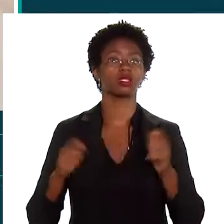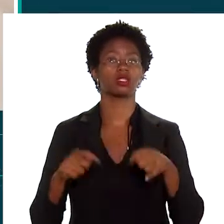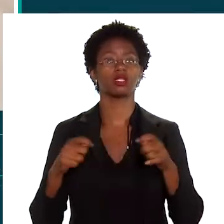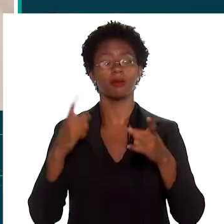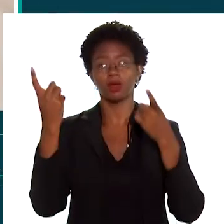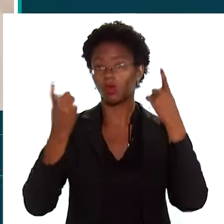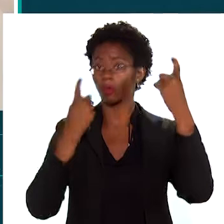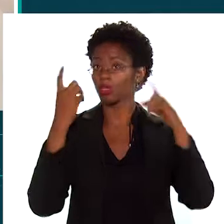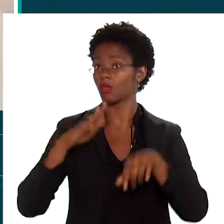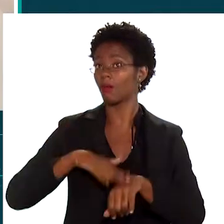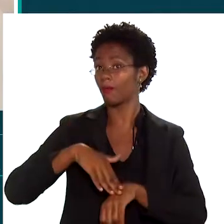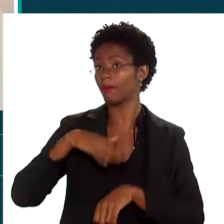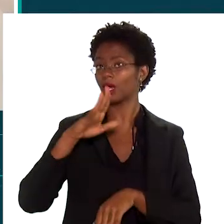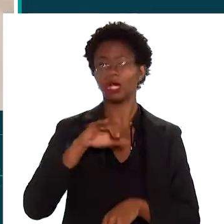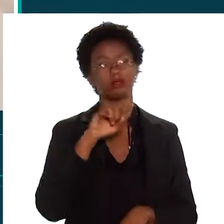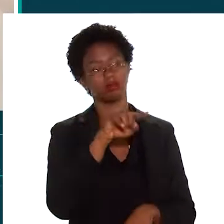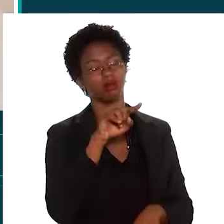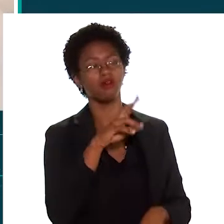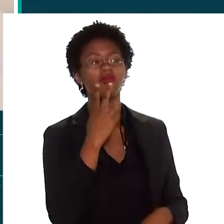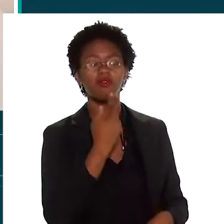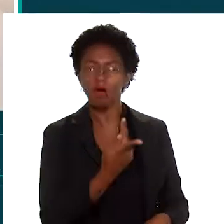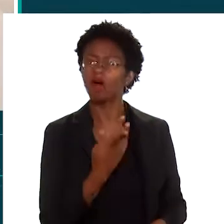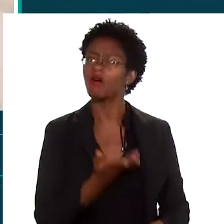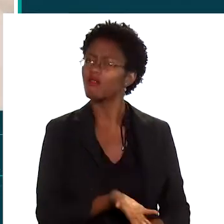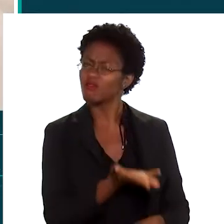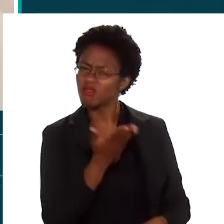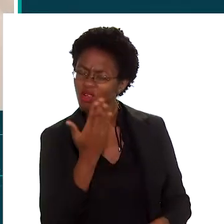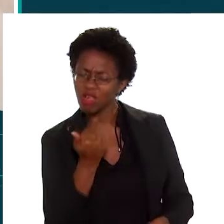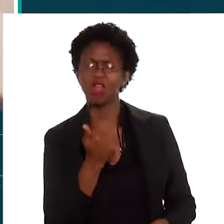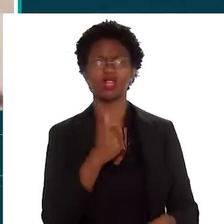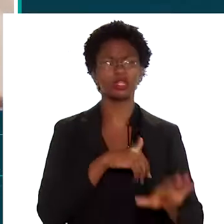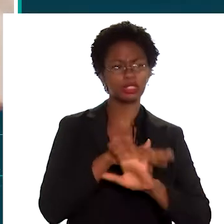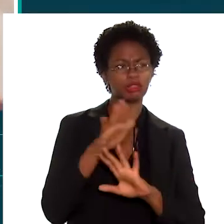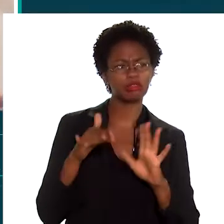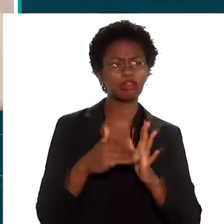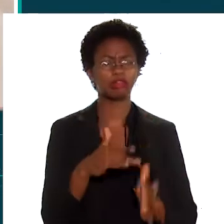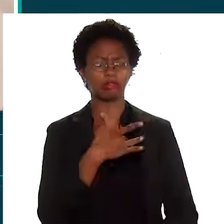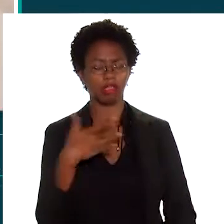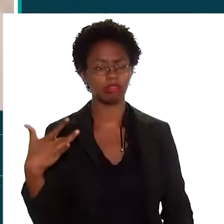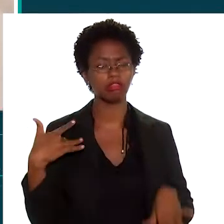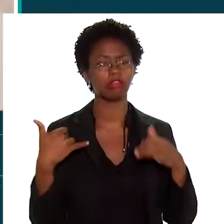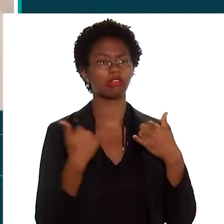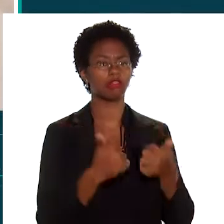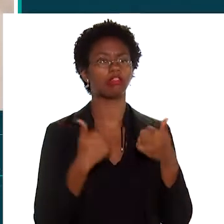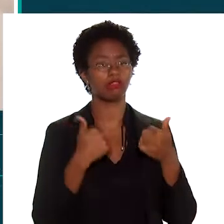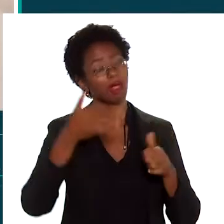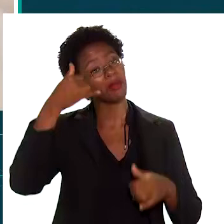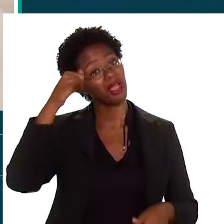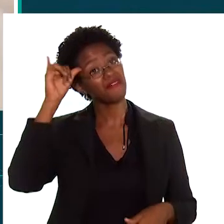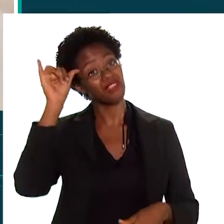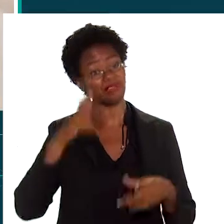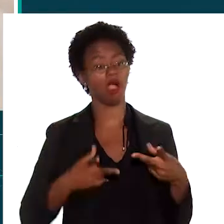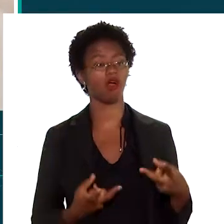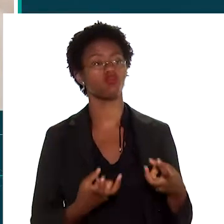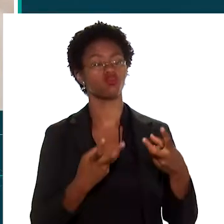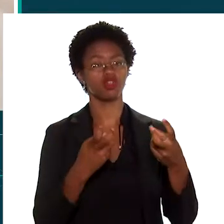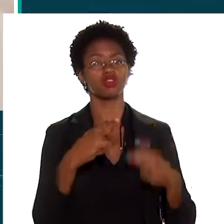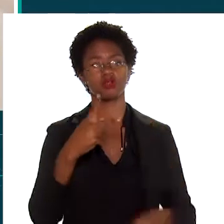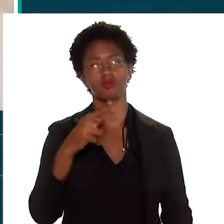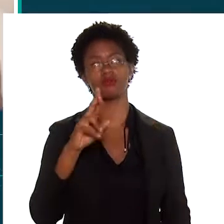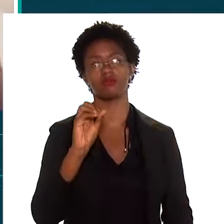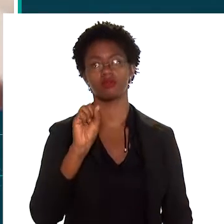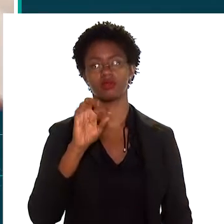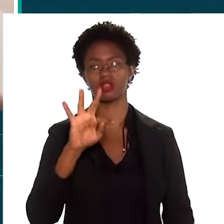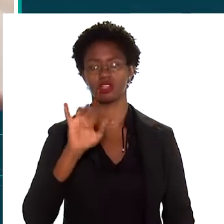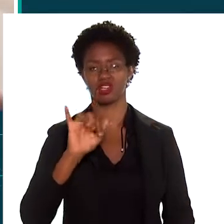dar esta preocupação ao paciente. Olha, vamos fazer todas essas medidas aqui saudáveis que a gente vai evitar câncer de